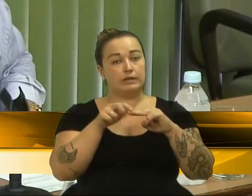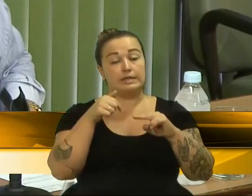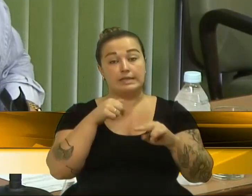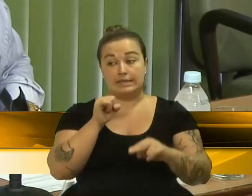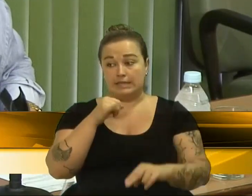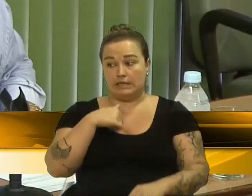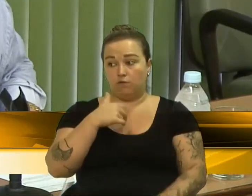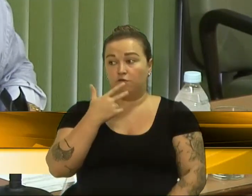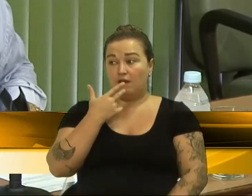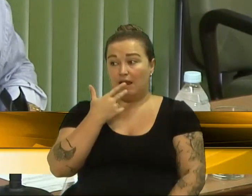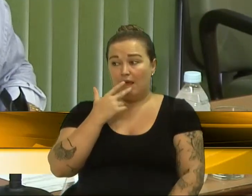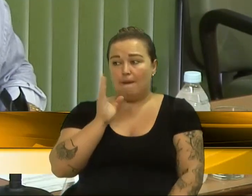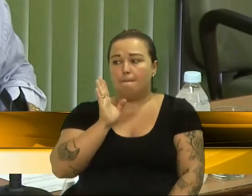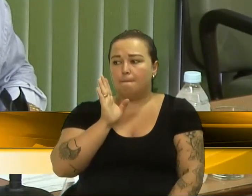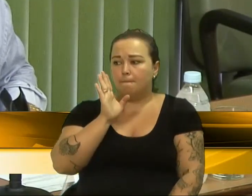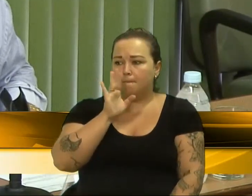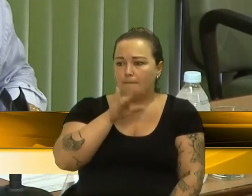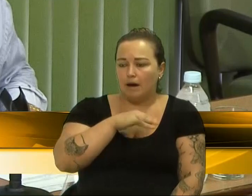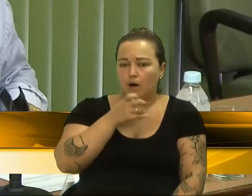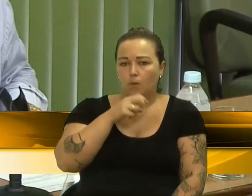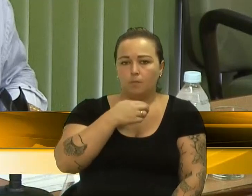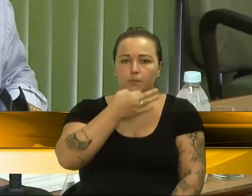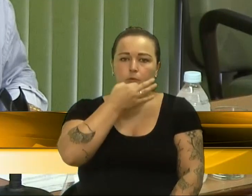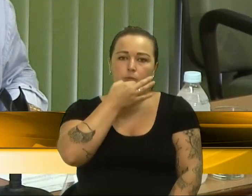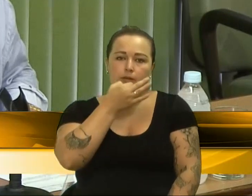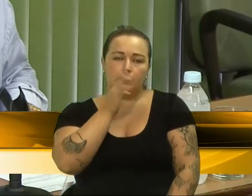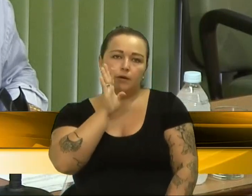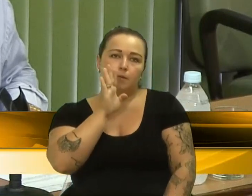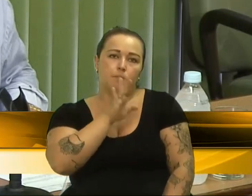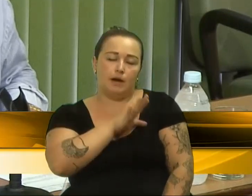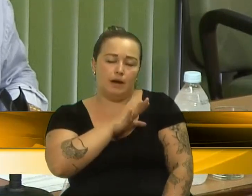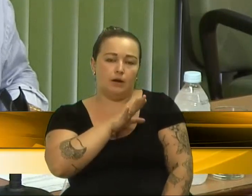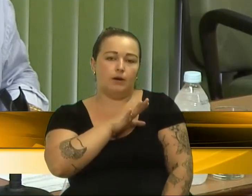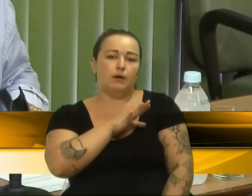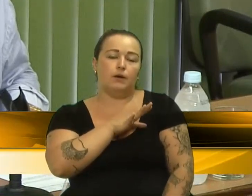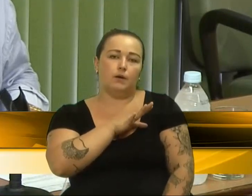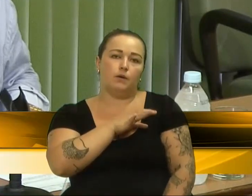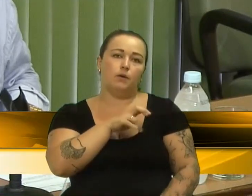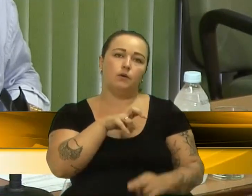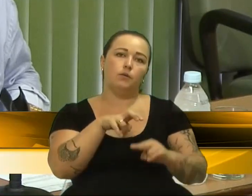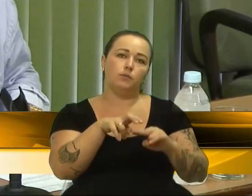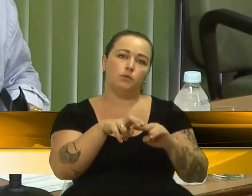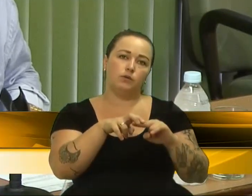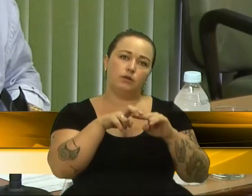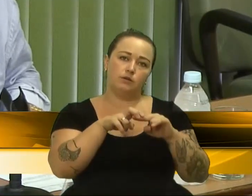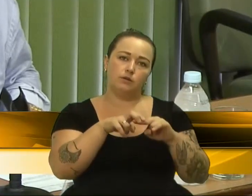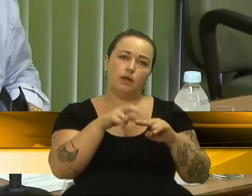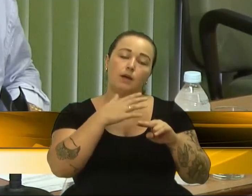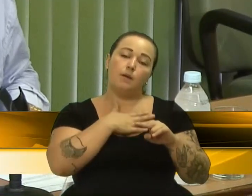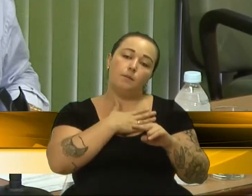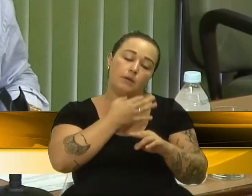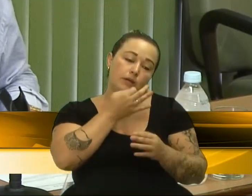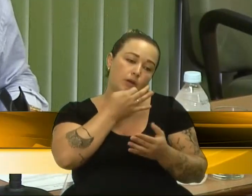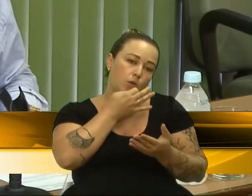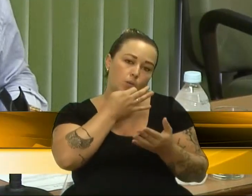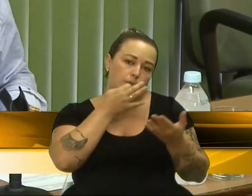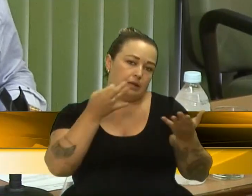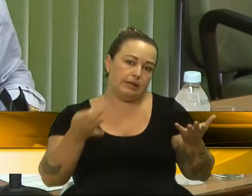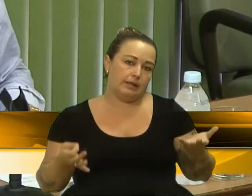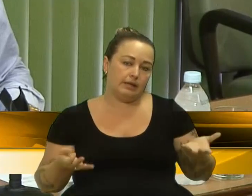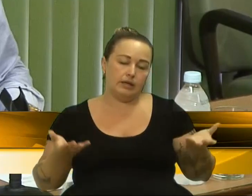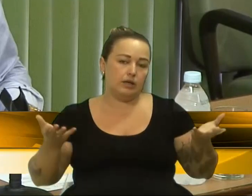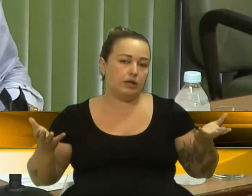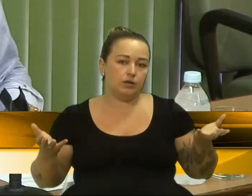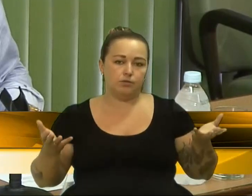mal, não me fez entender mal, né? Era nesse intuito que eu entendia, né? Que poderia